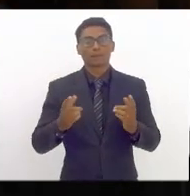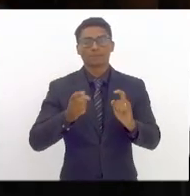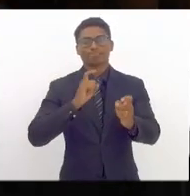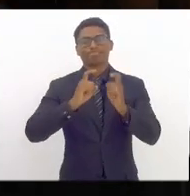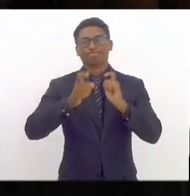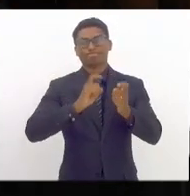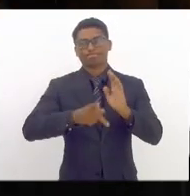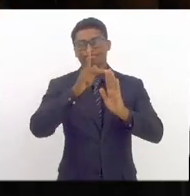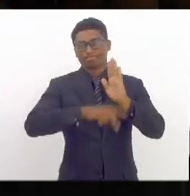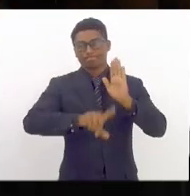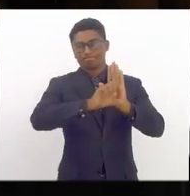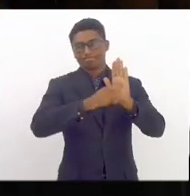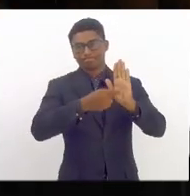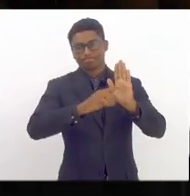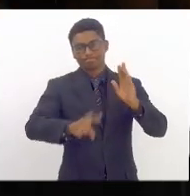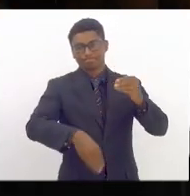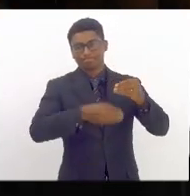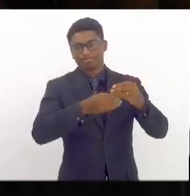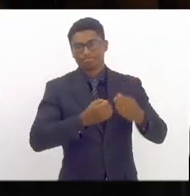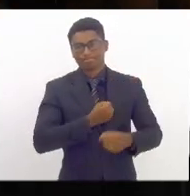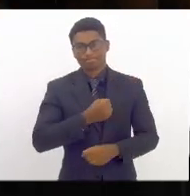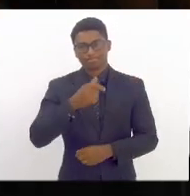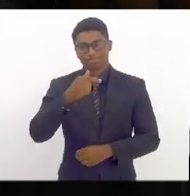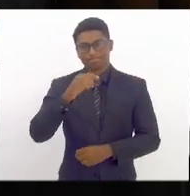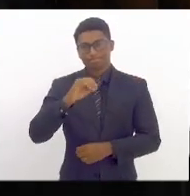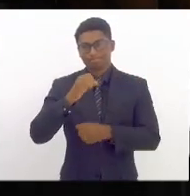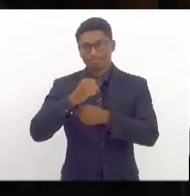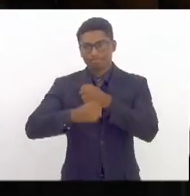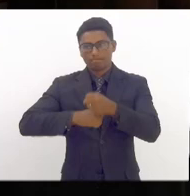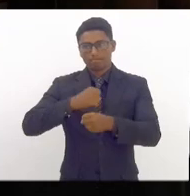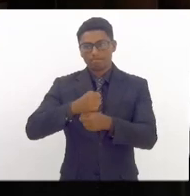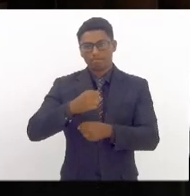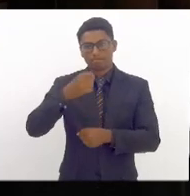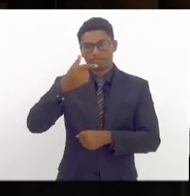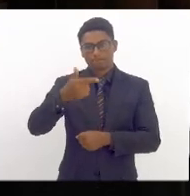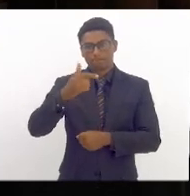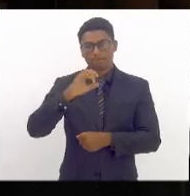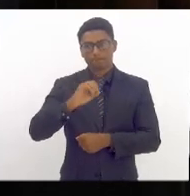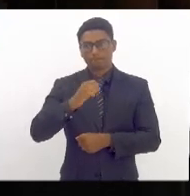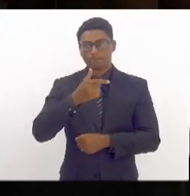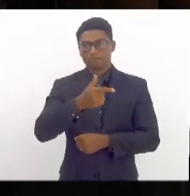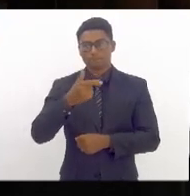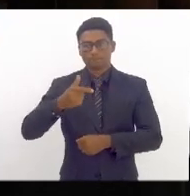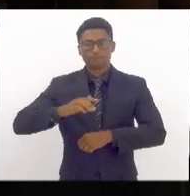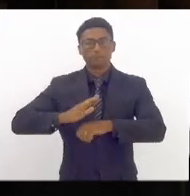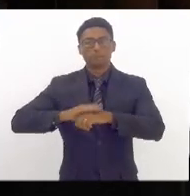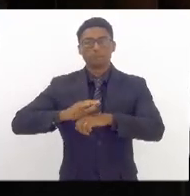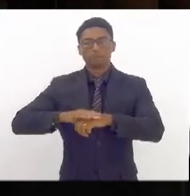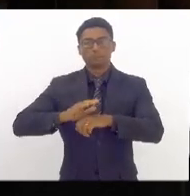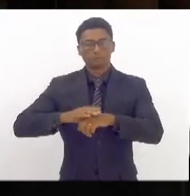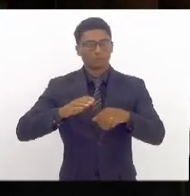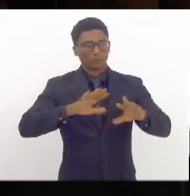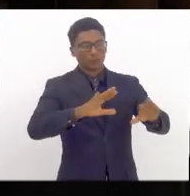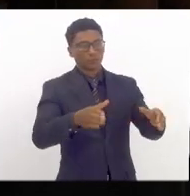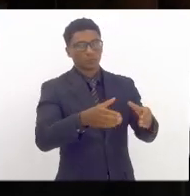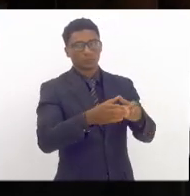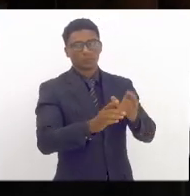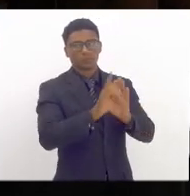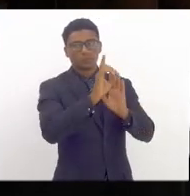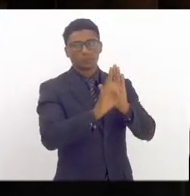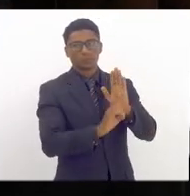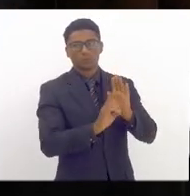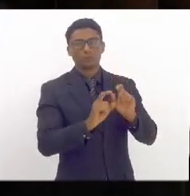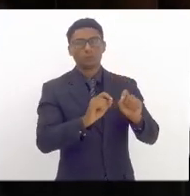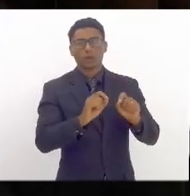projeto de lei complementar 70-2022, de autoria da mesa diretora, que institui